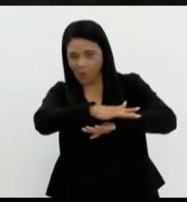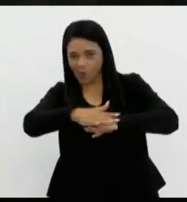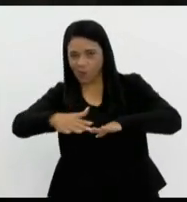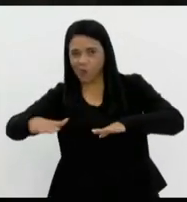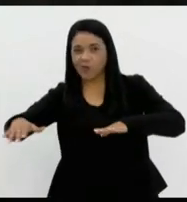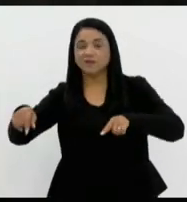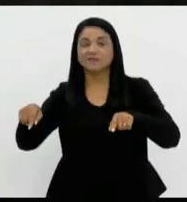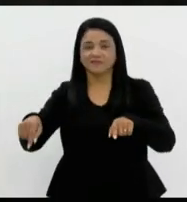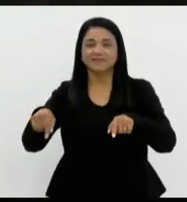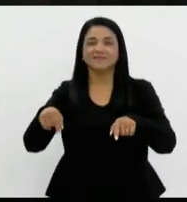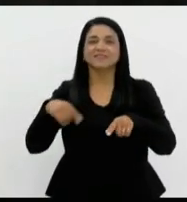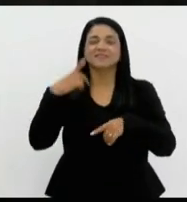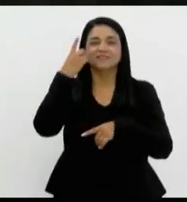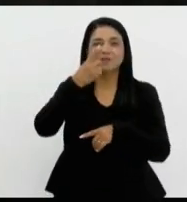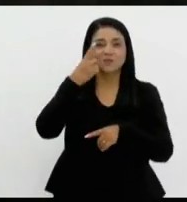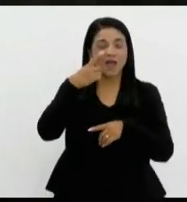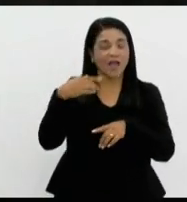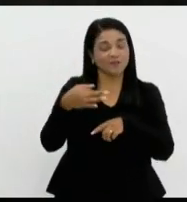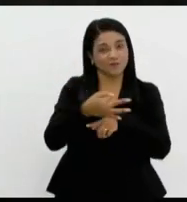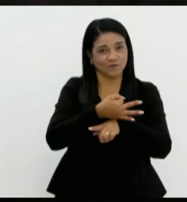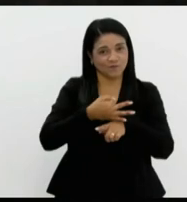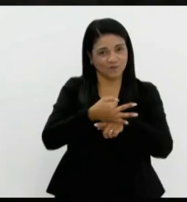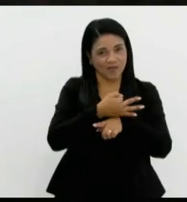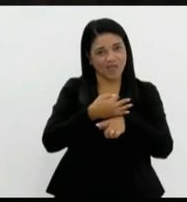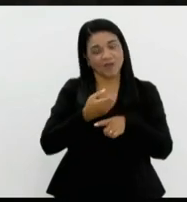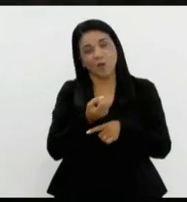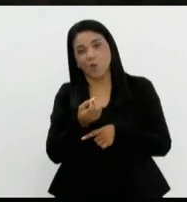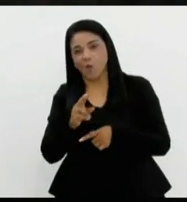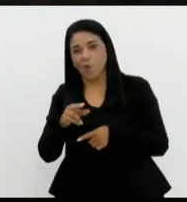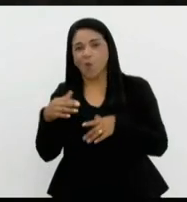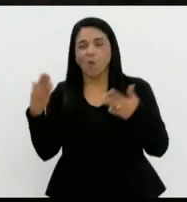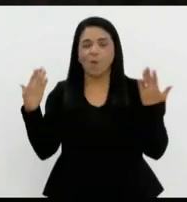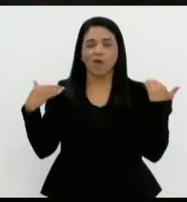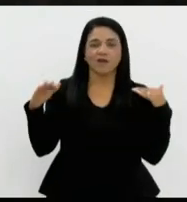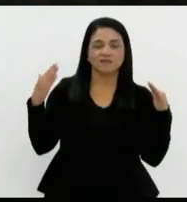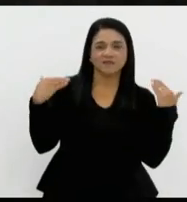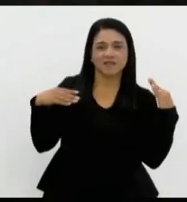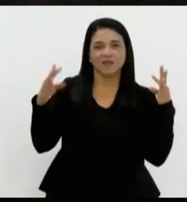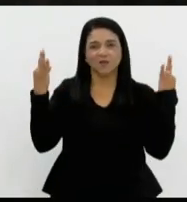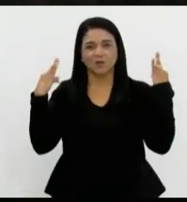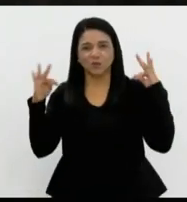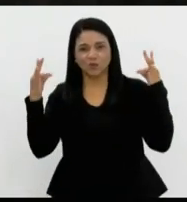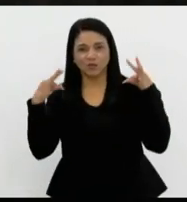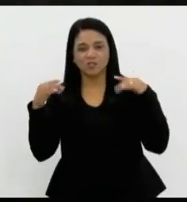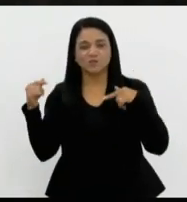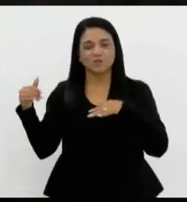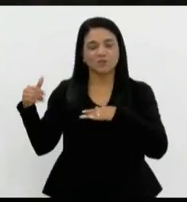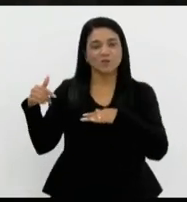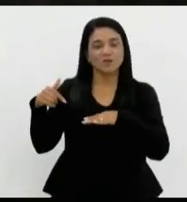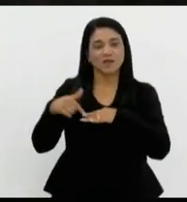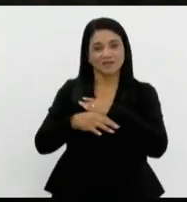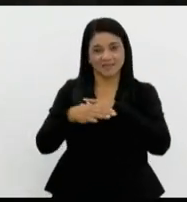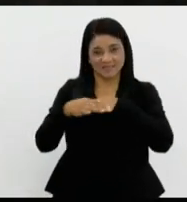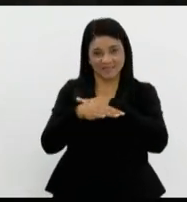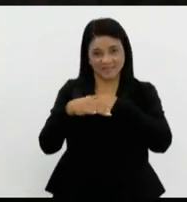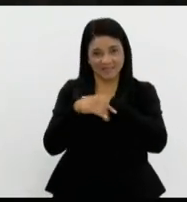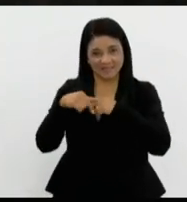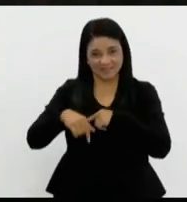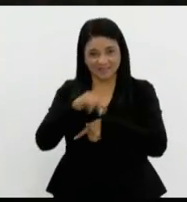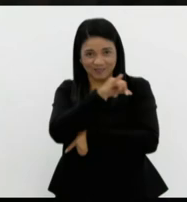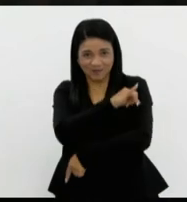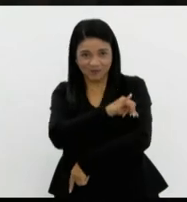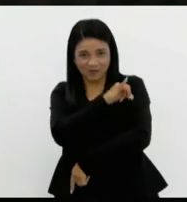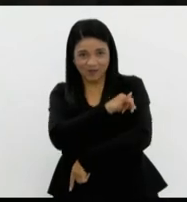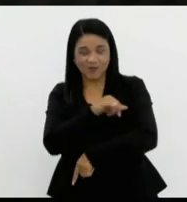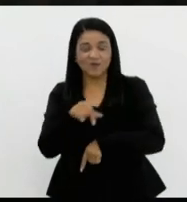que sempre que estão de férias, a passeio, a turismo, passam pela nossa cidade, né, como a gente às vezes